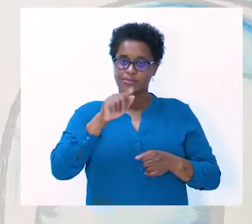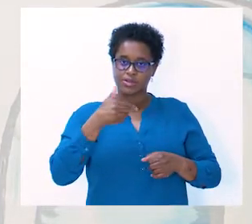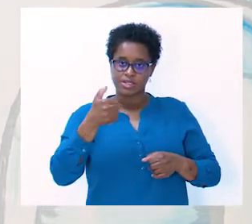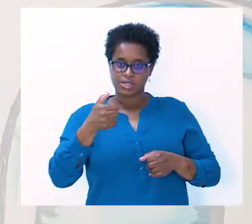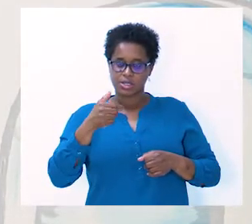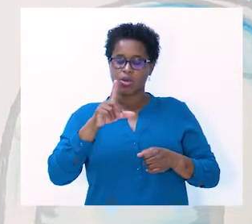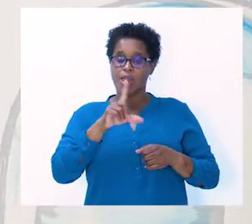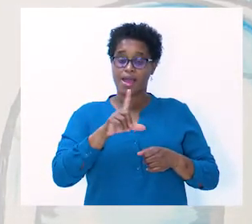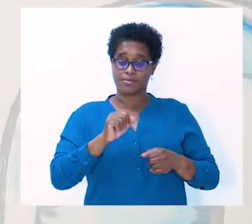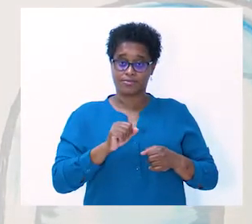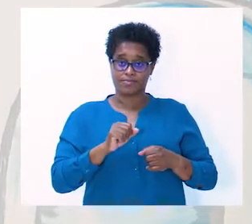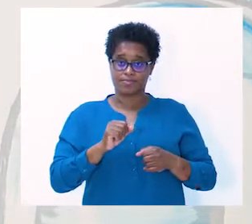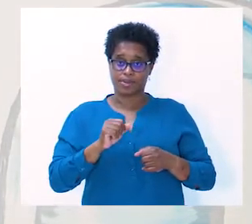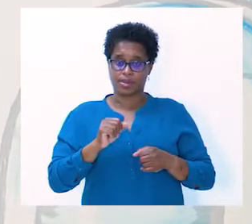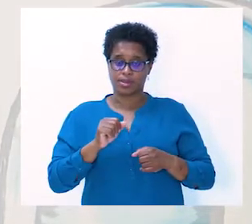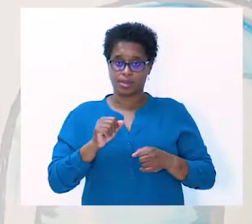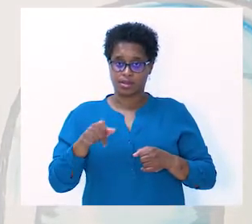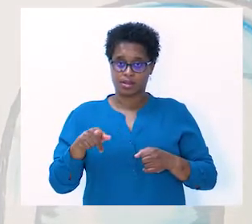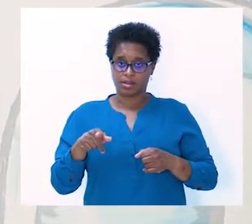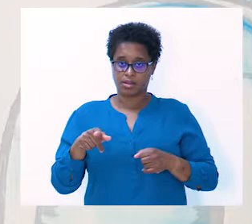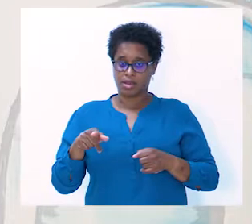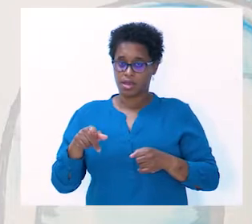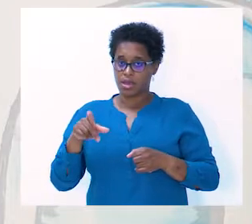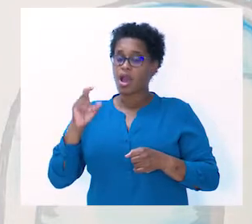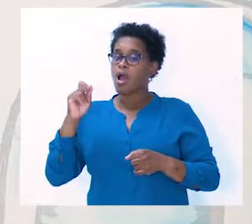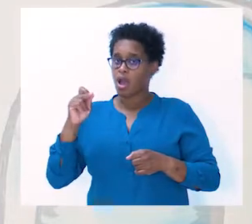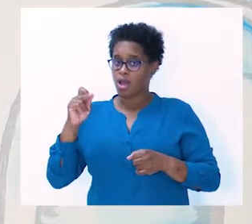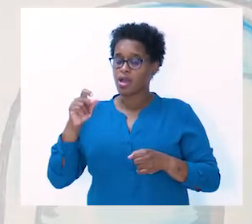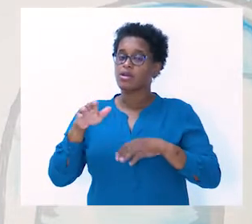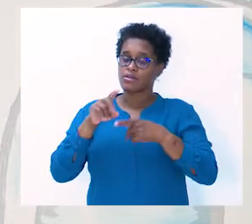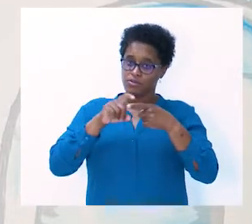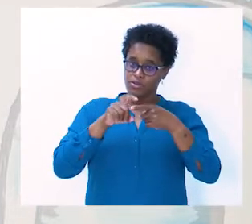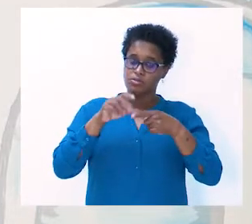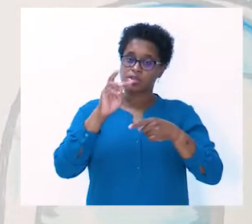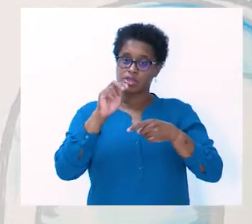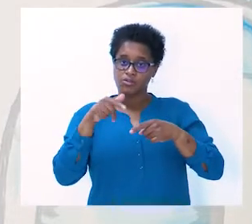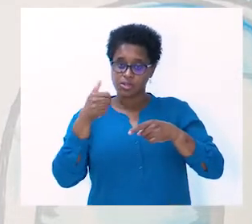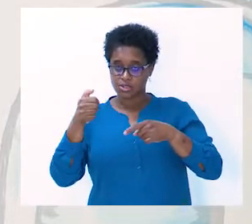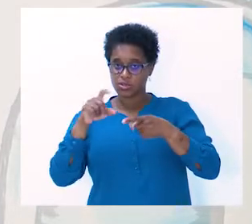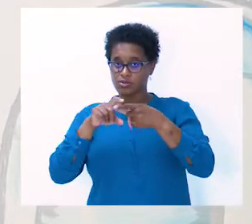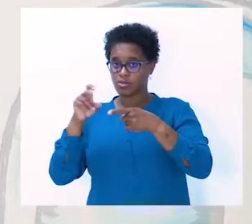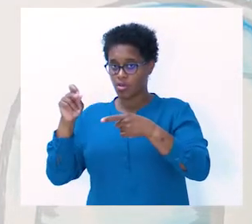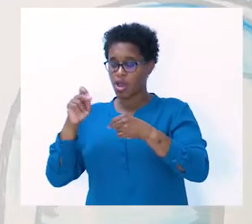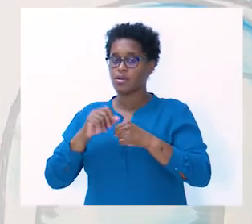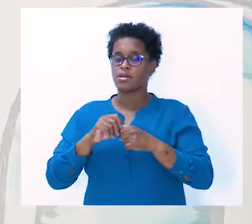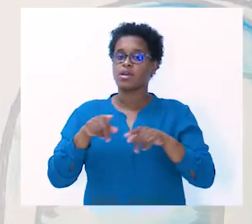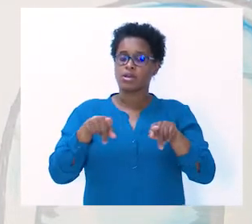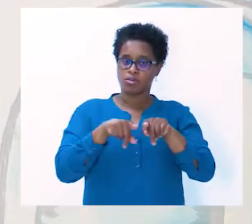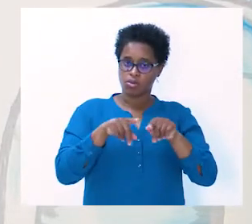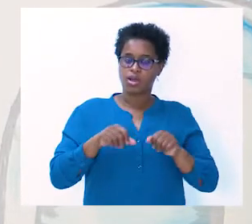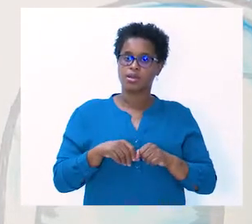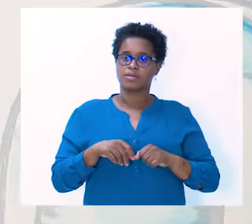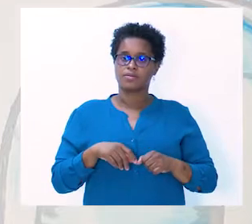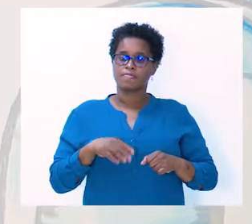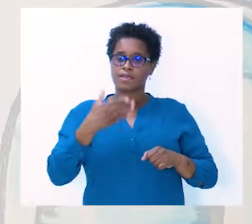3,5 é o lado correspondente ao lado A. Dividimos 3,5 por A é